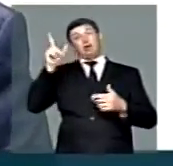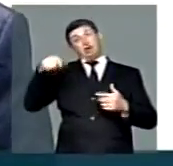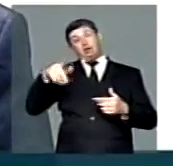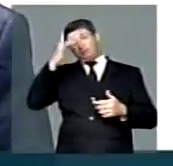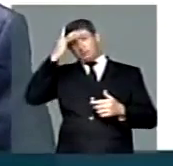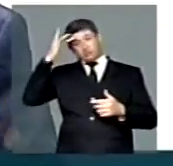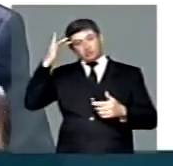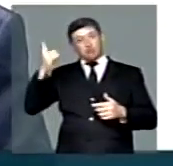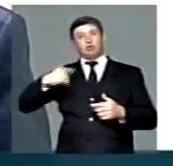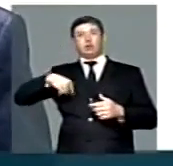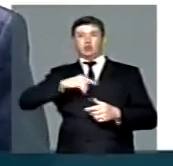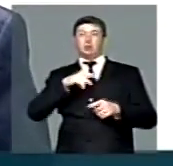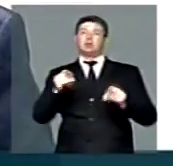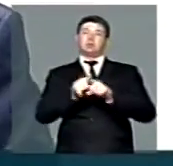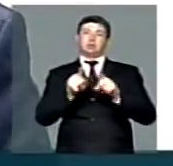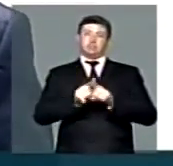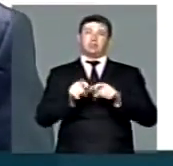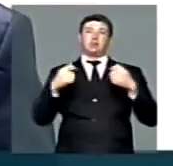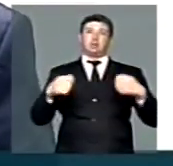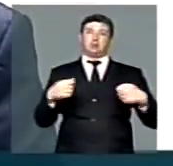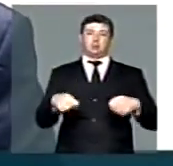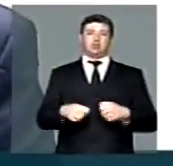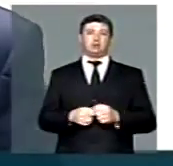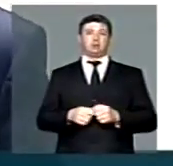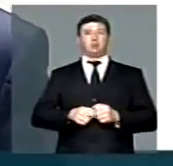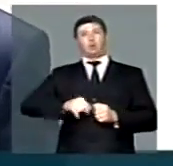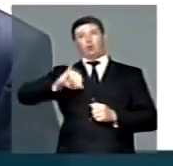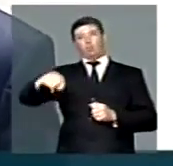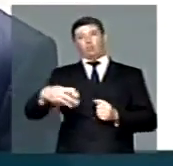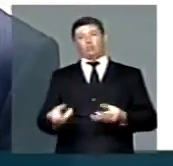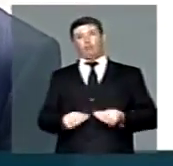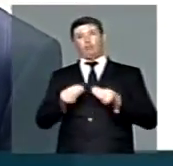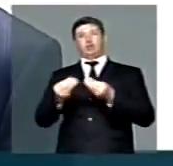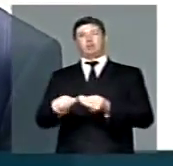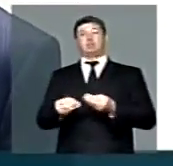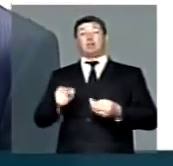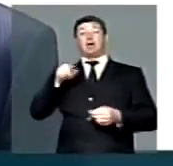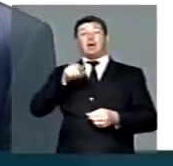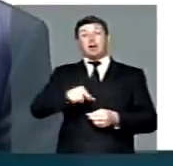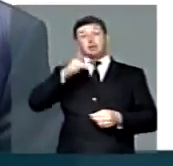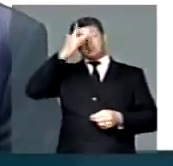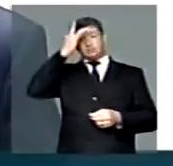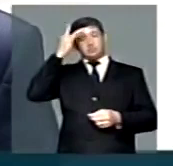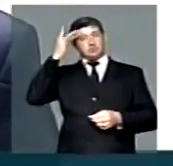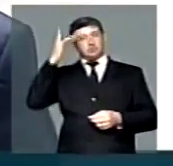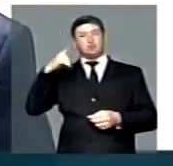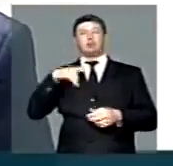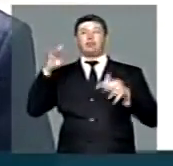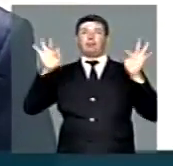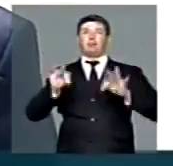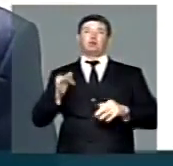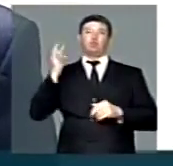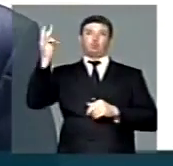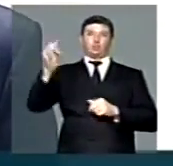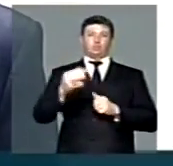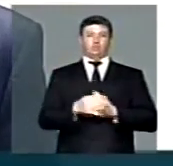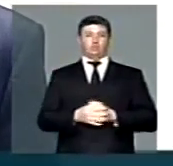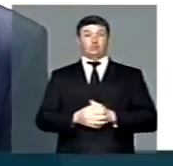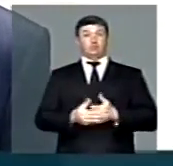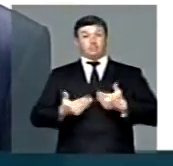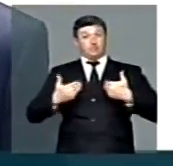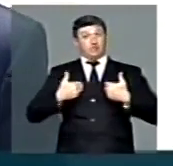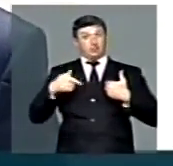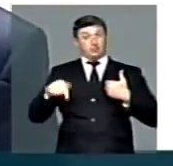nós precisamos também dar oportunidade para que esses homens sejam felizes. Eu